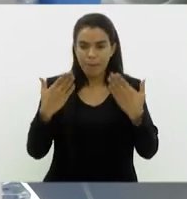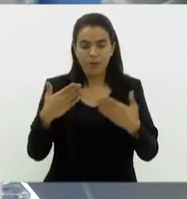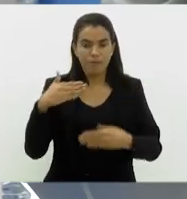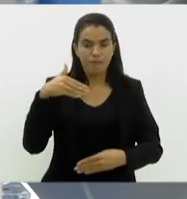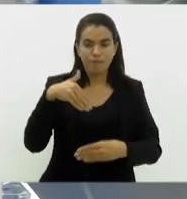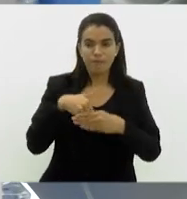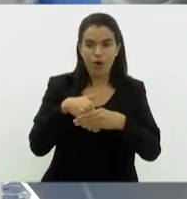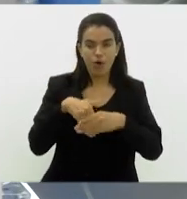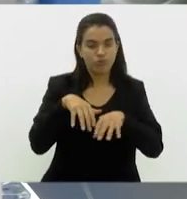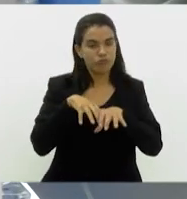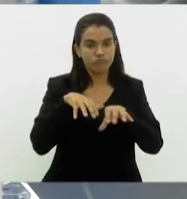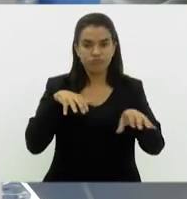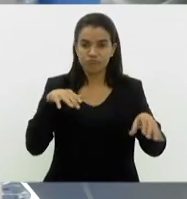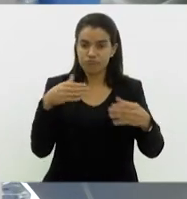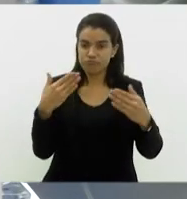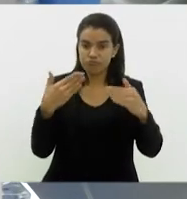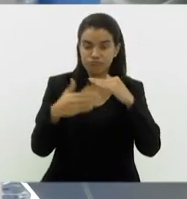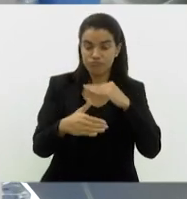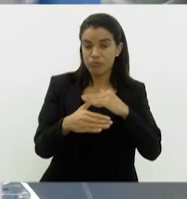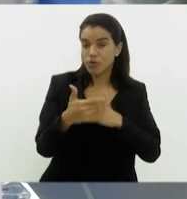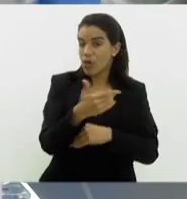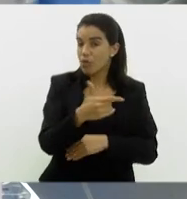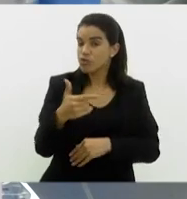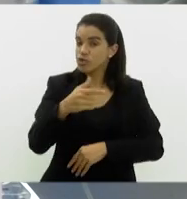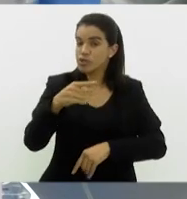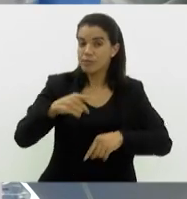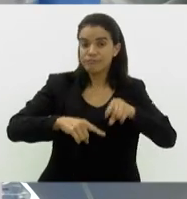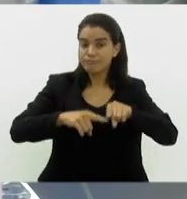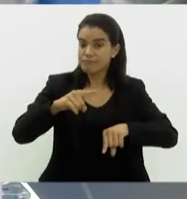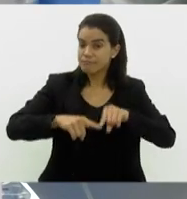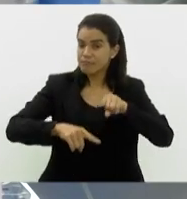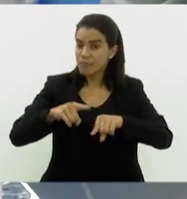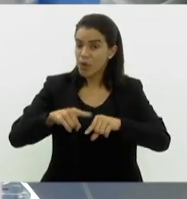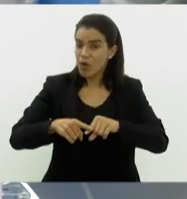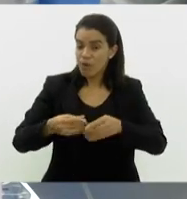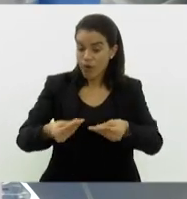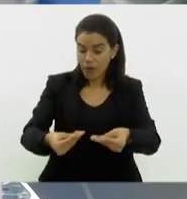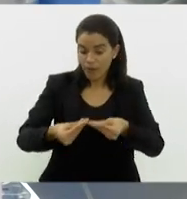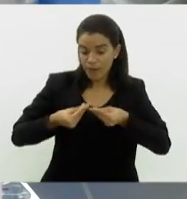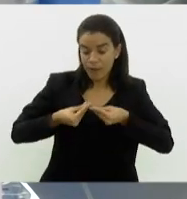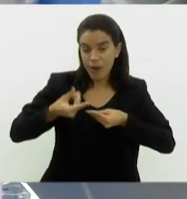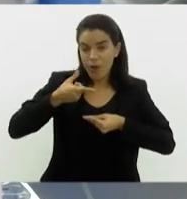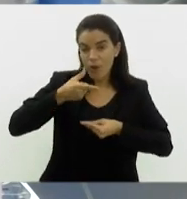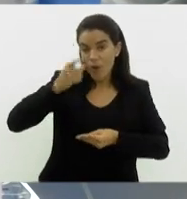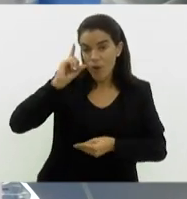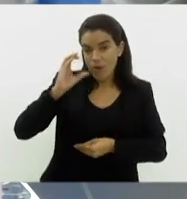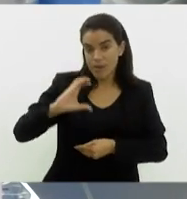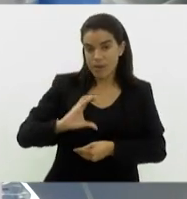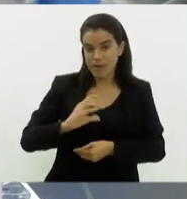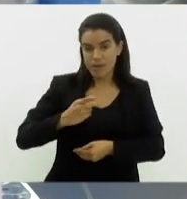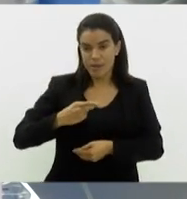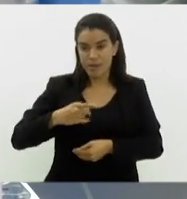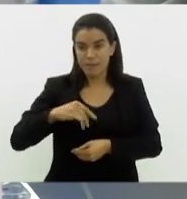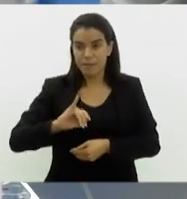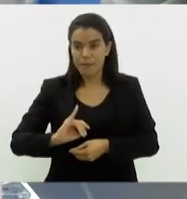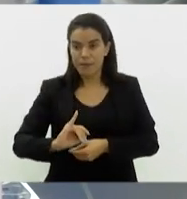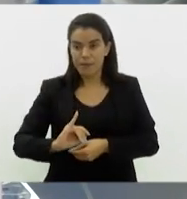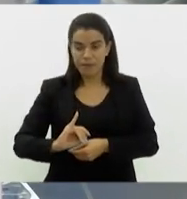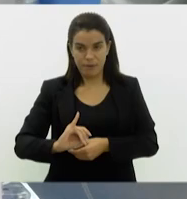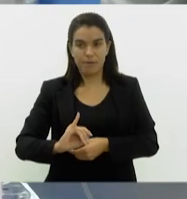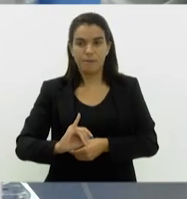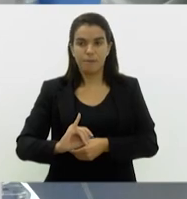divergente não havia alguns elementos que foi entregue ontem a CPI com